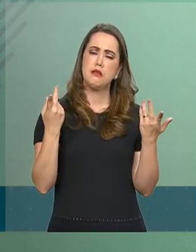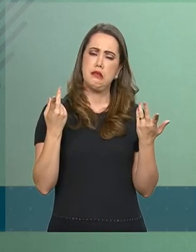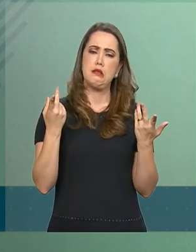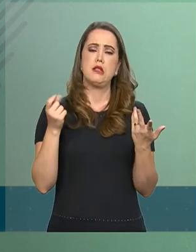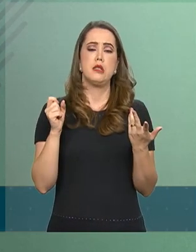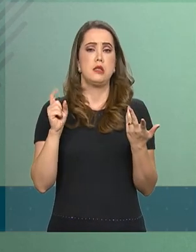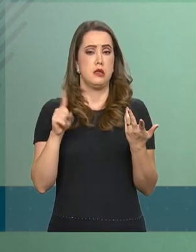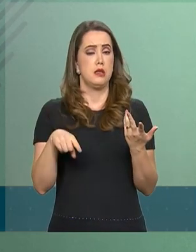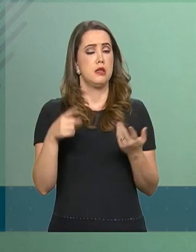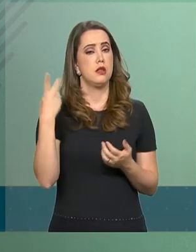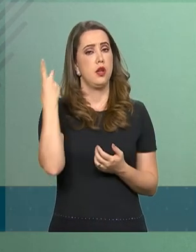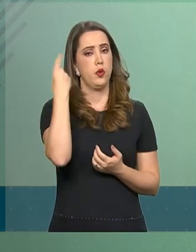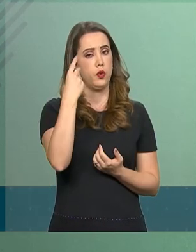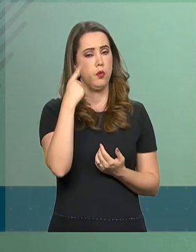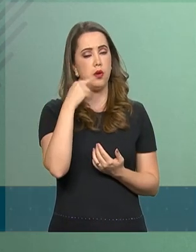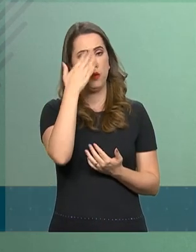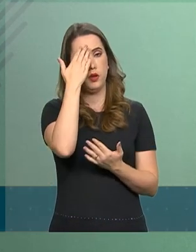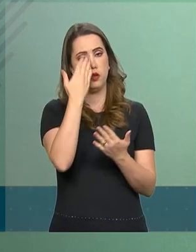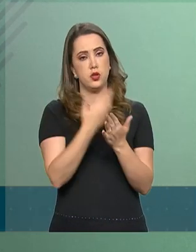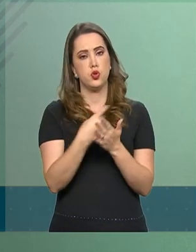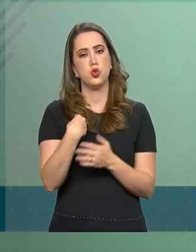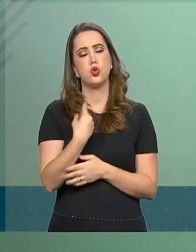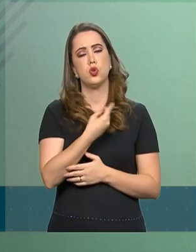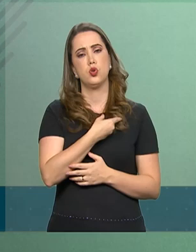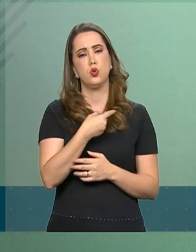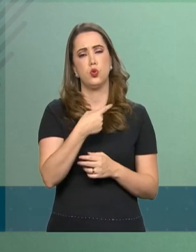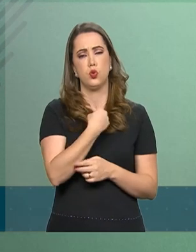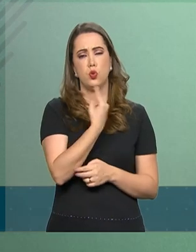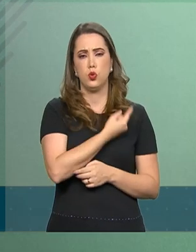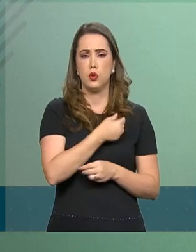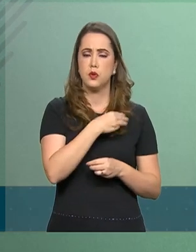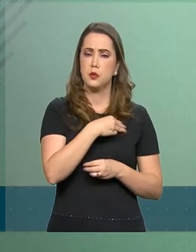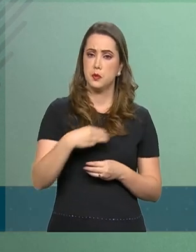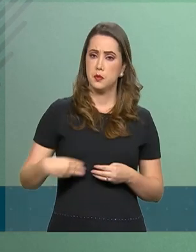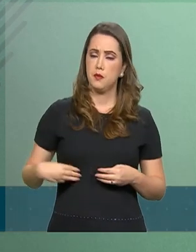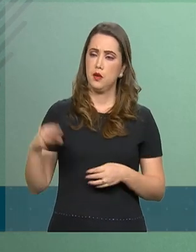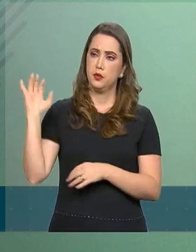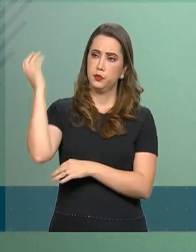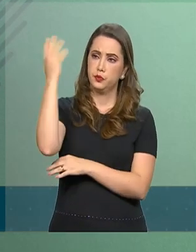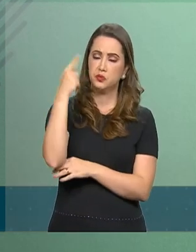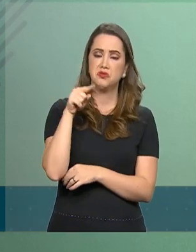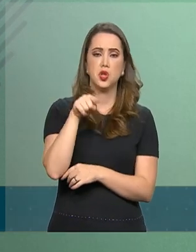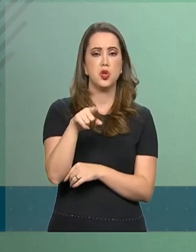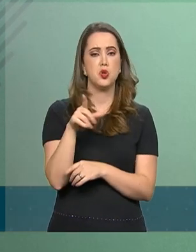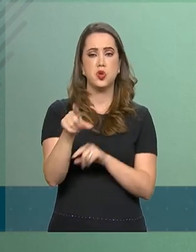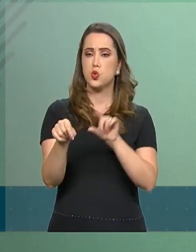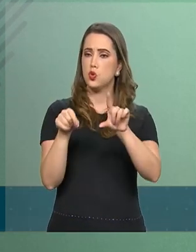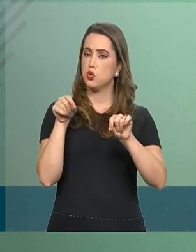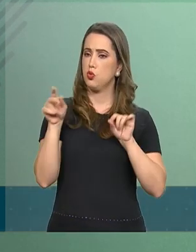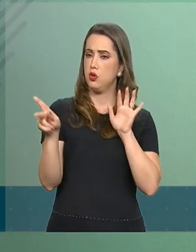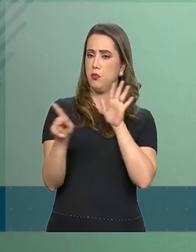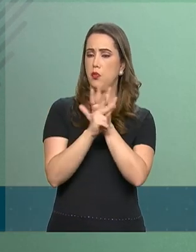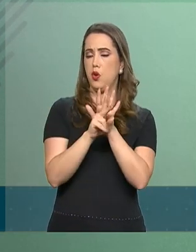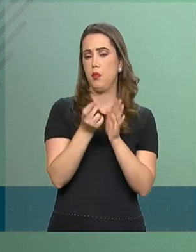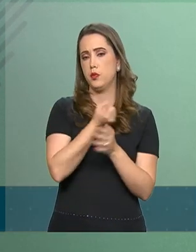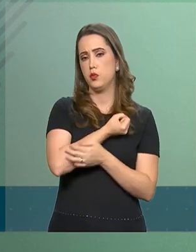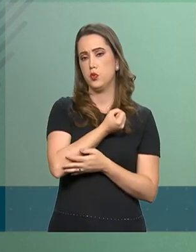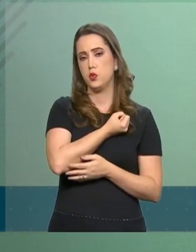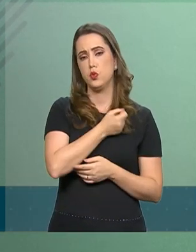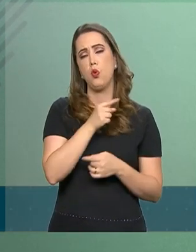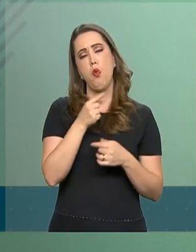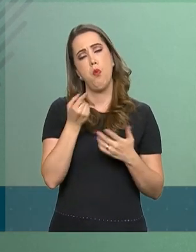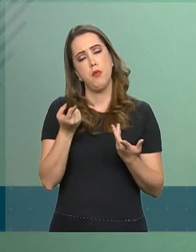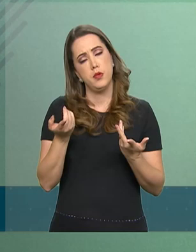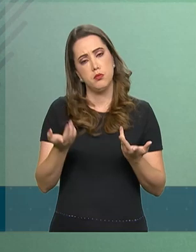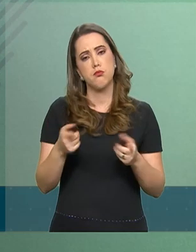tem total confiança no nosso ministro do meio ambiente e nas suas avaliações com relação aos dados e às